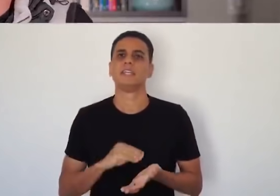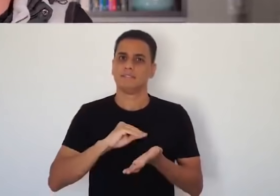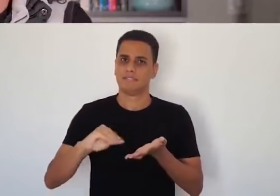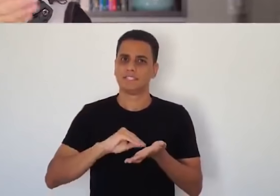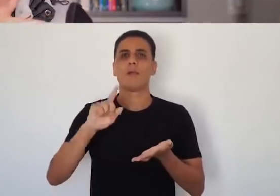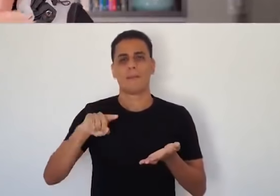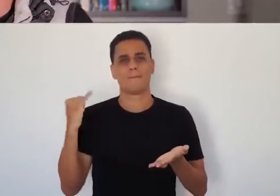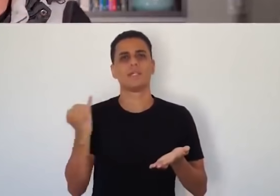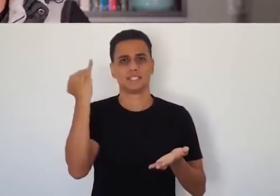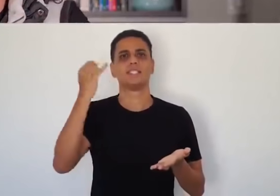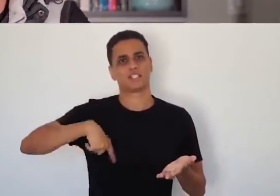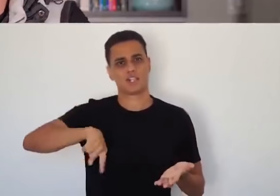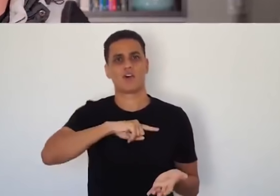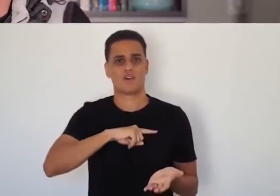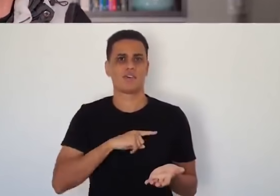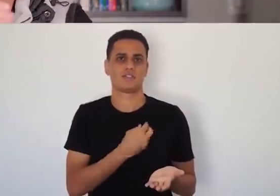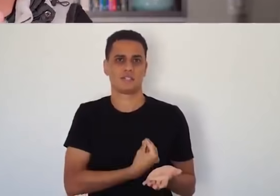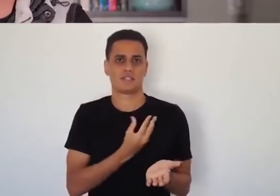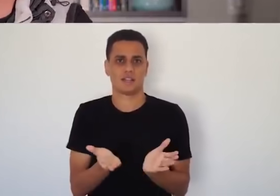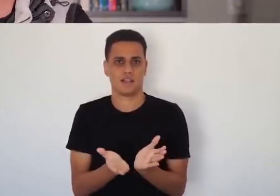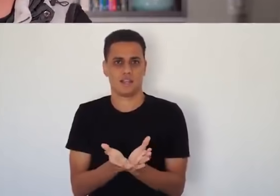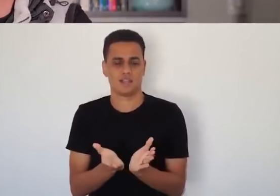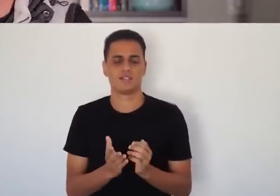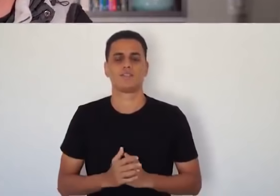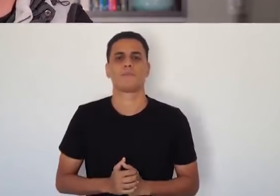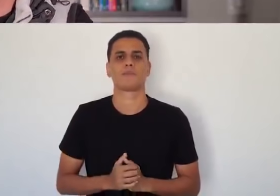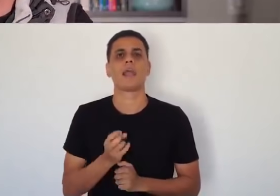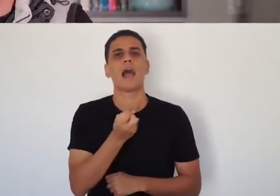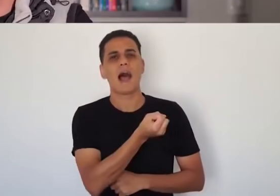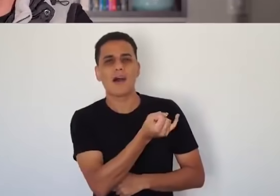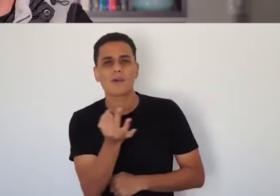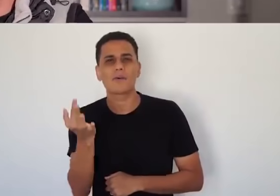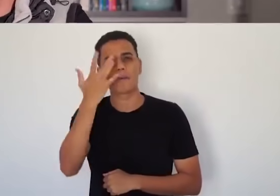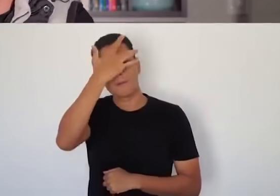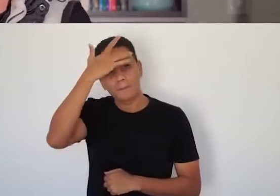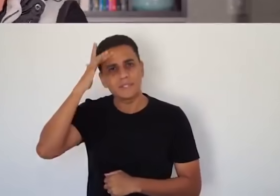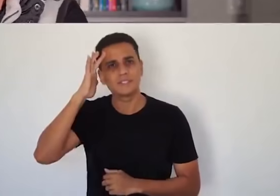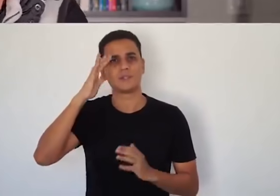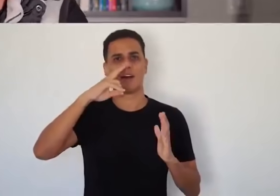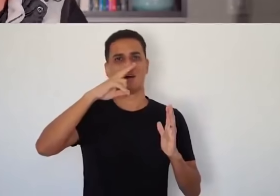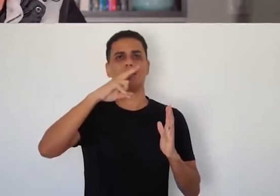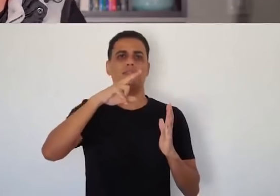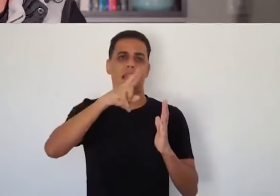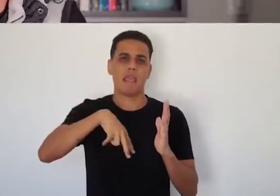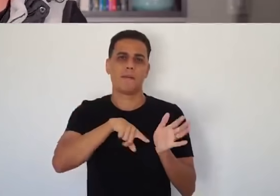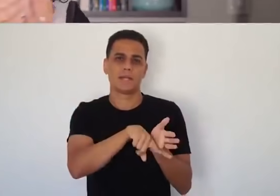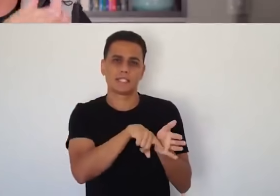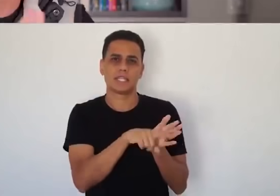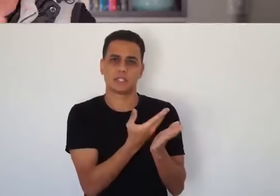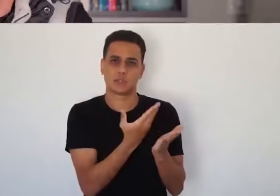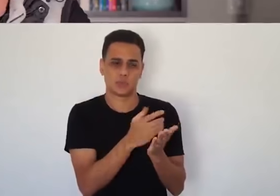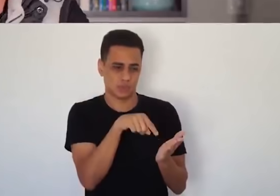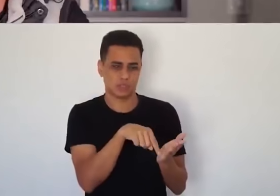uma referência a Paulo quando ele fala que a justificação do homem, ela se dá pela